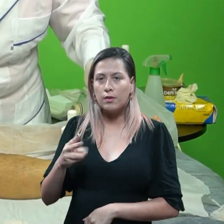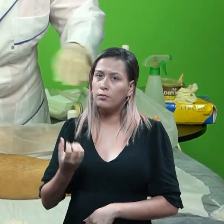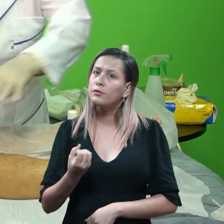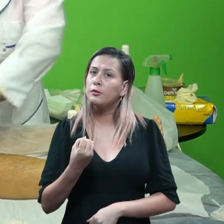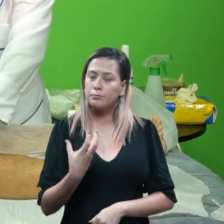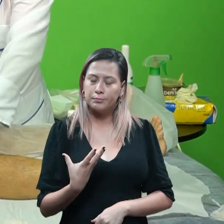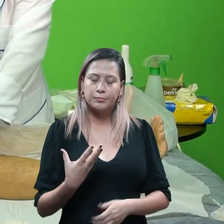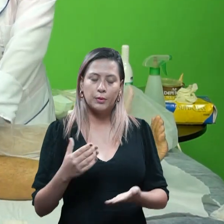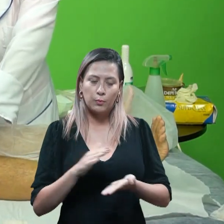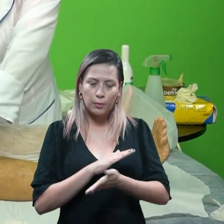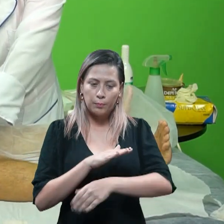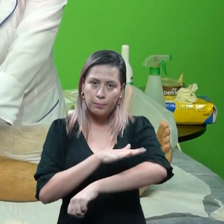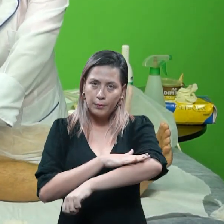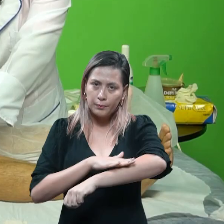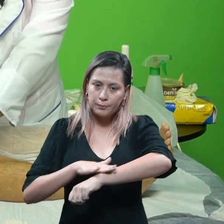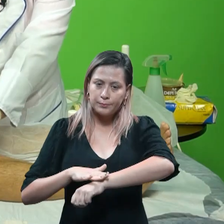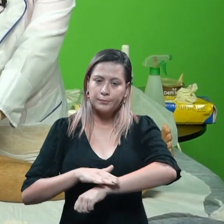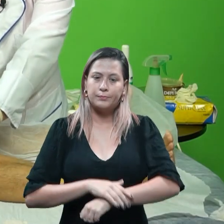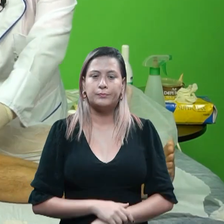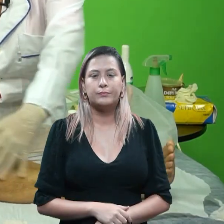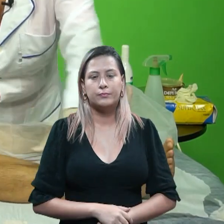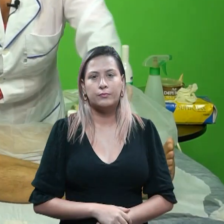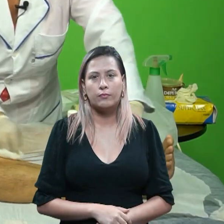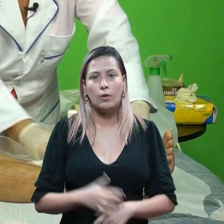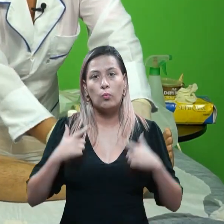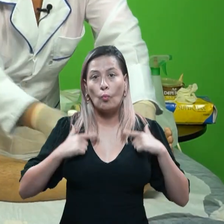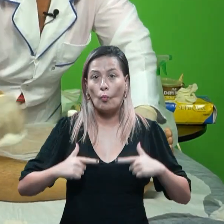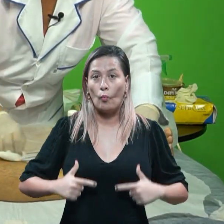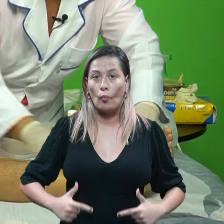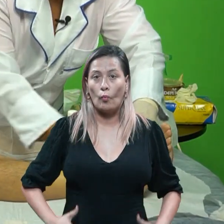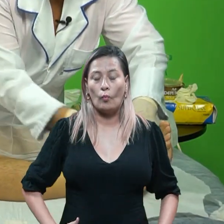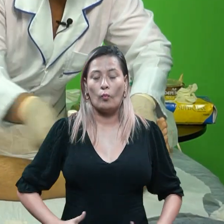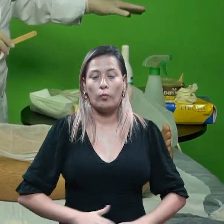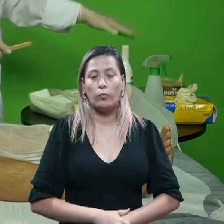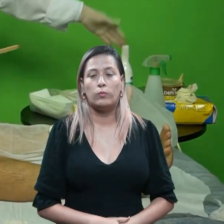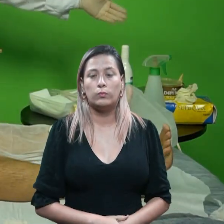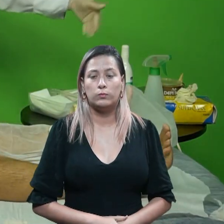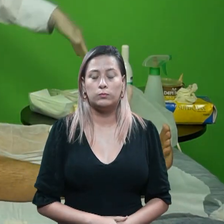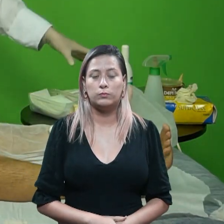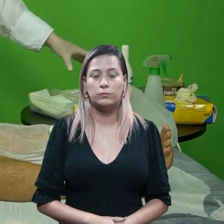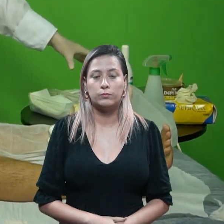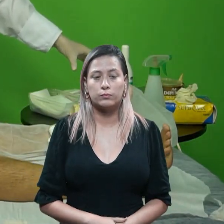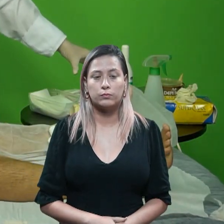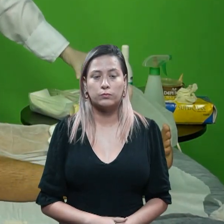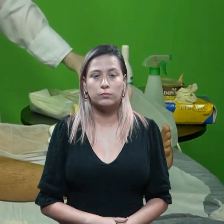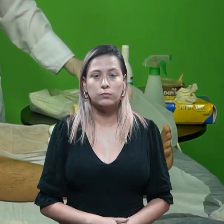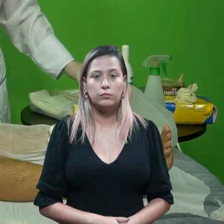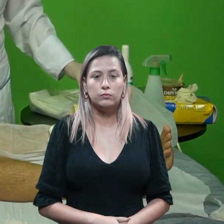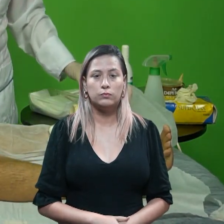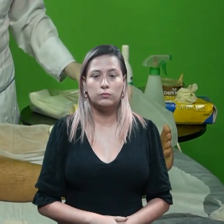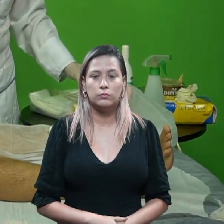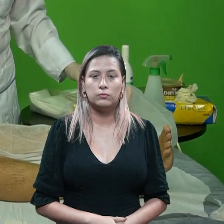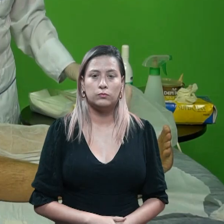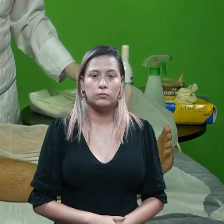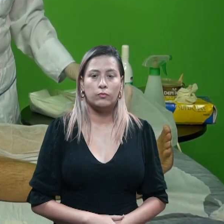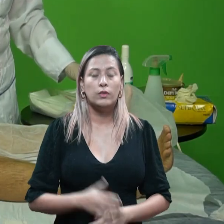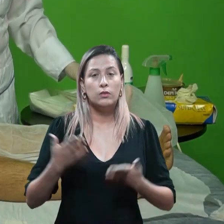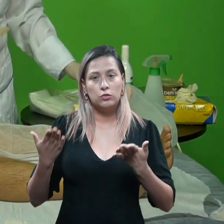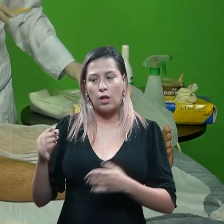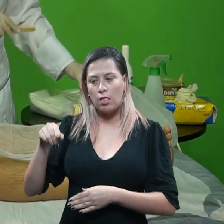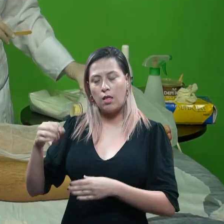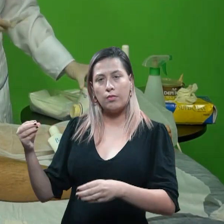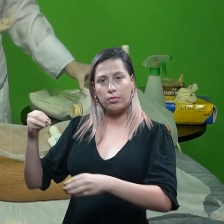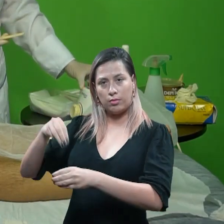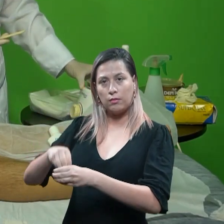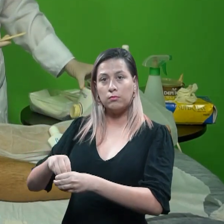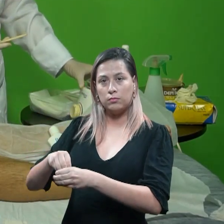vamos efetuar a limpeza em toda a extensão da pele, certo? Eu já coloquei na termocera